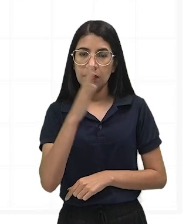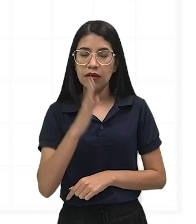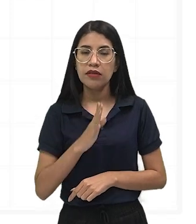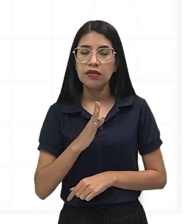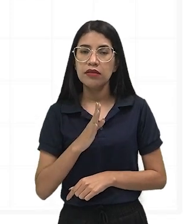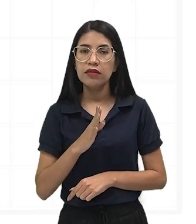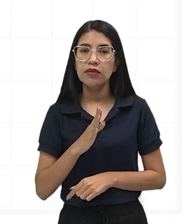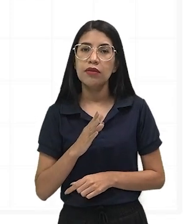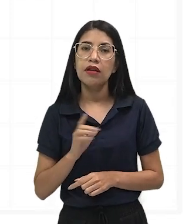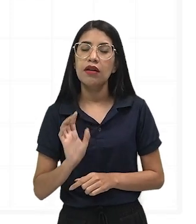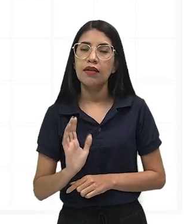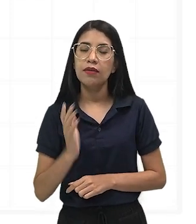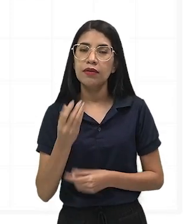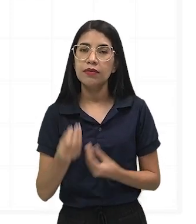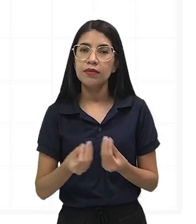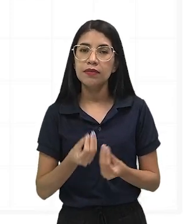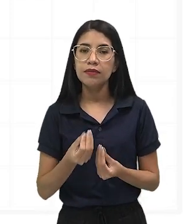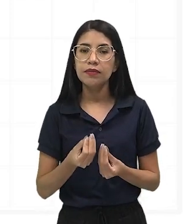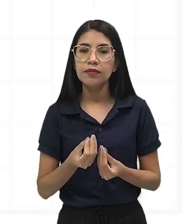nosso censo